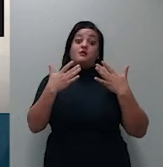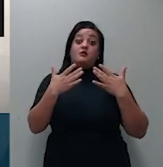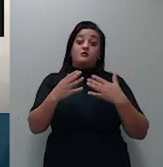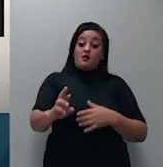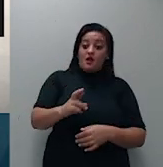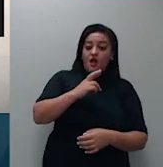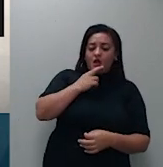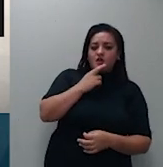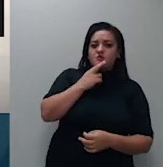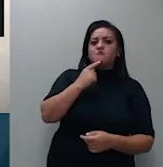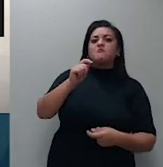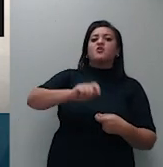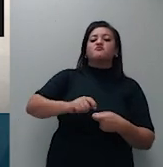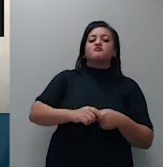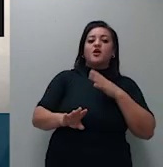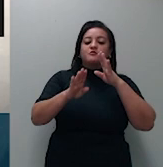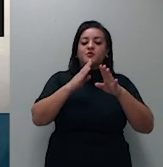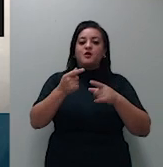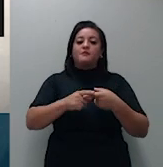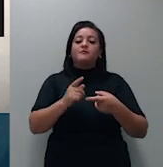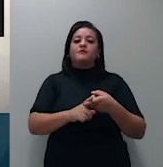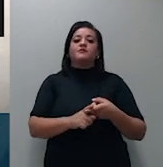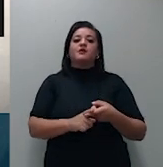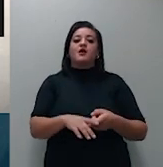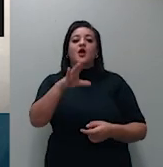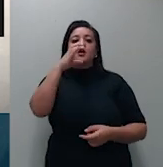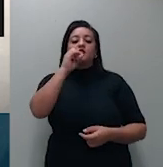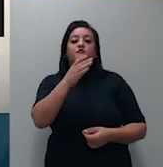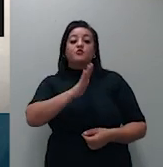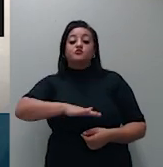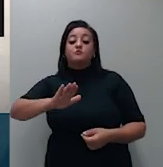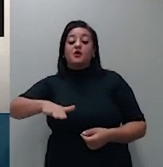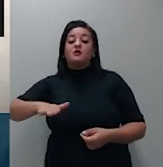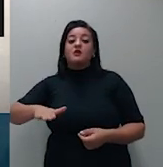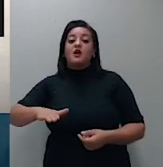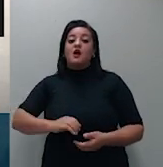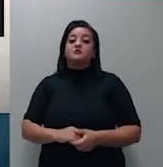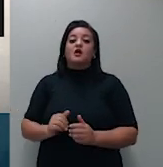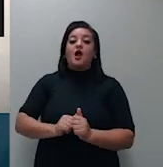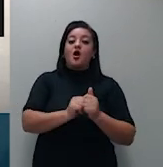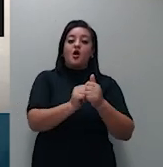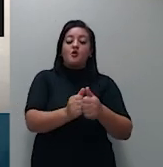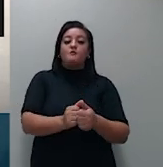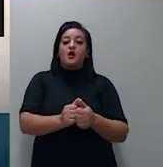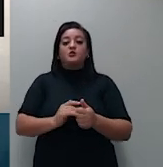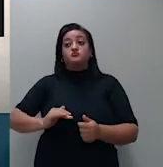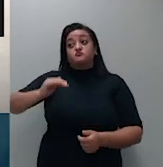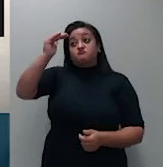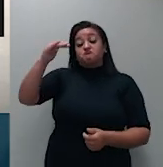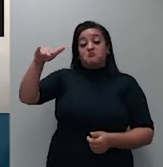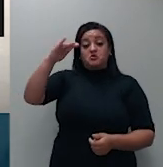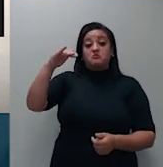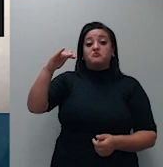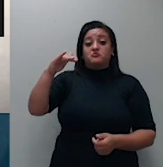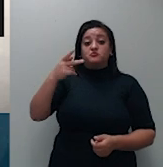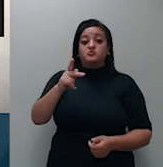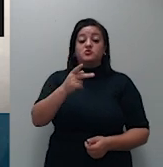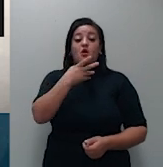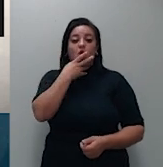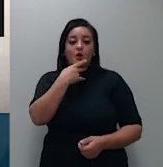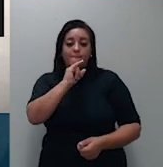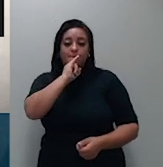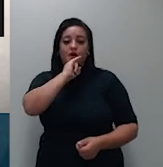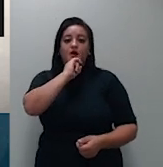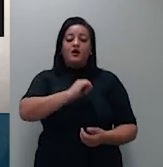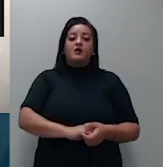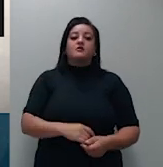pelo recorrente de que a foto de uma criança acompanhada de um adulto seu pai acusado